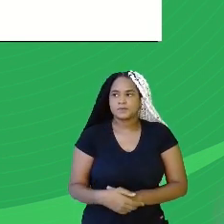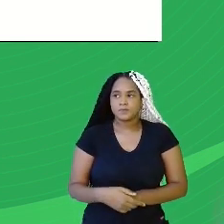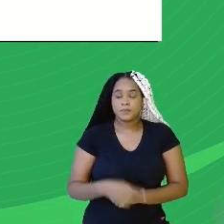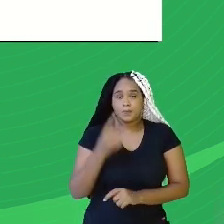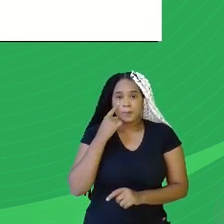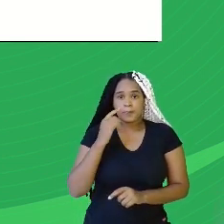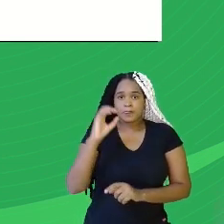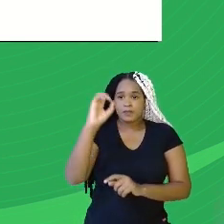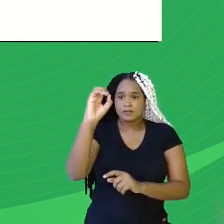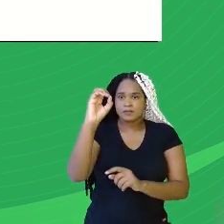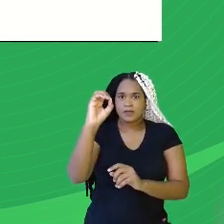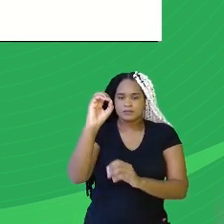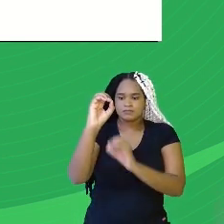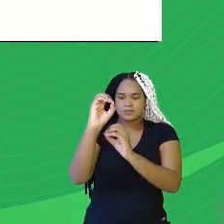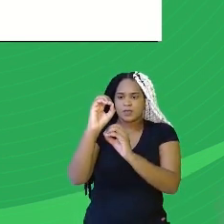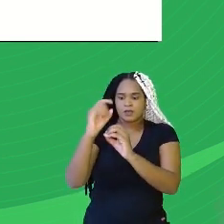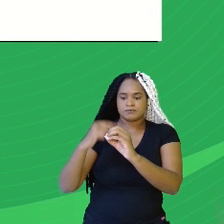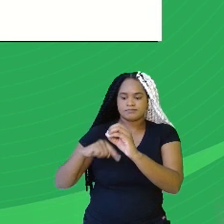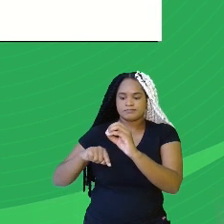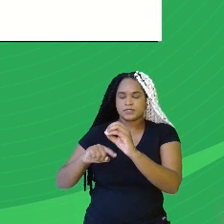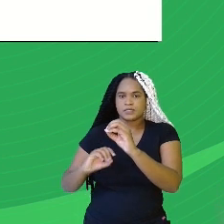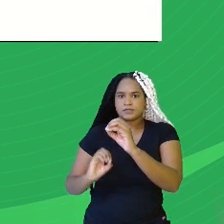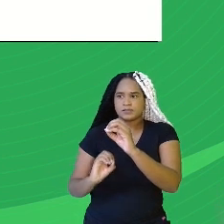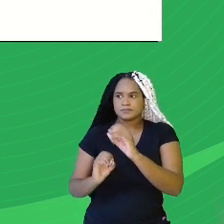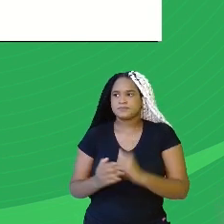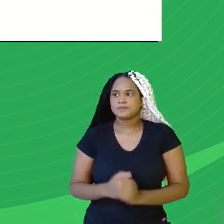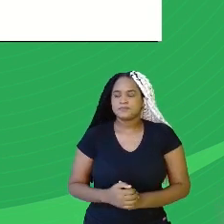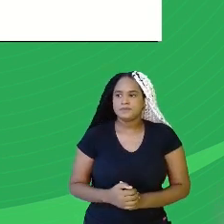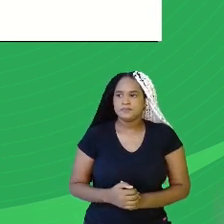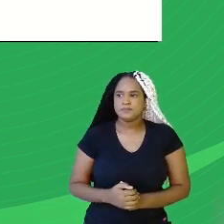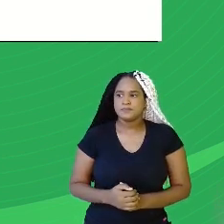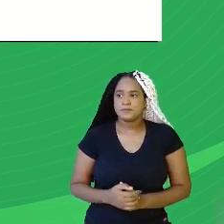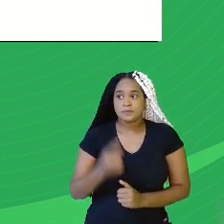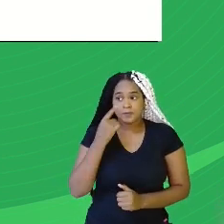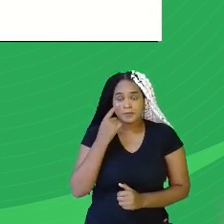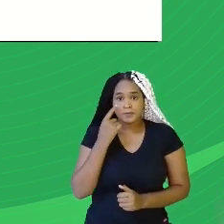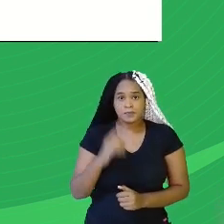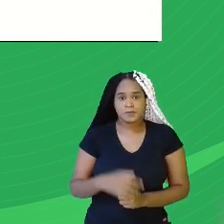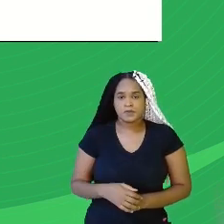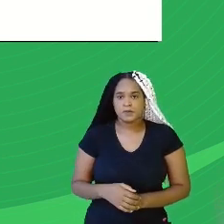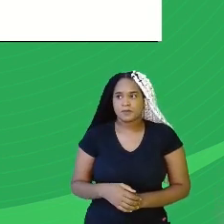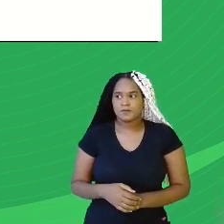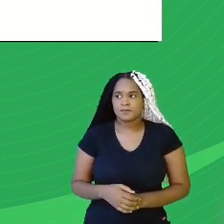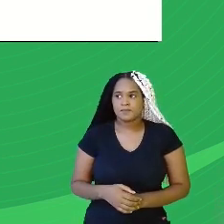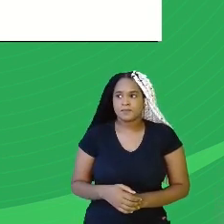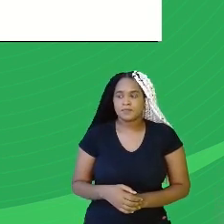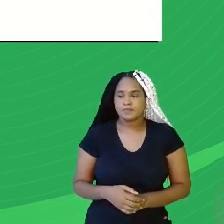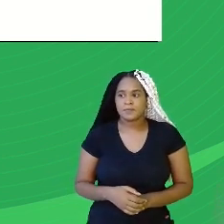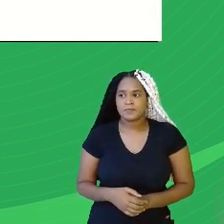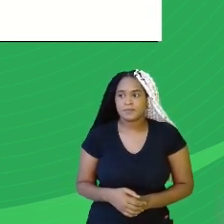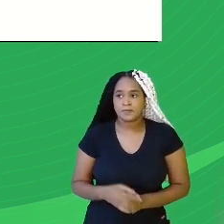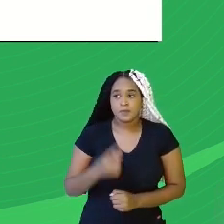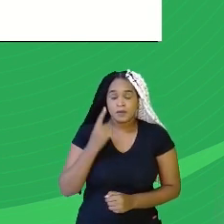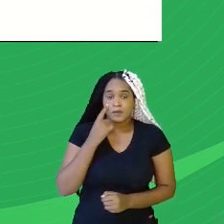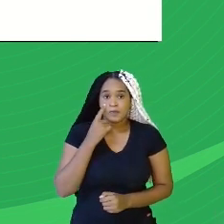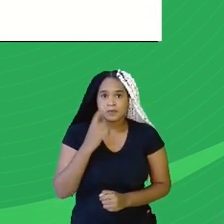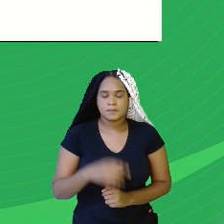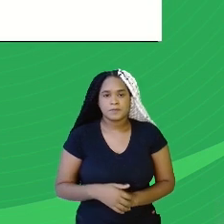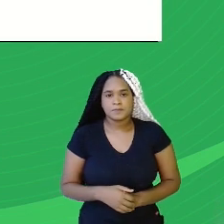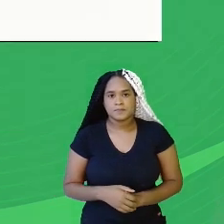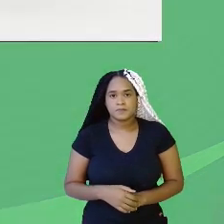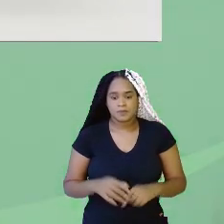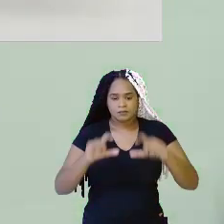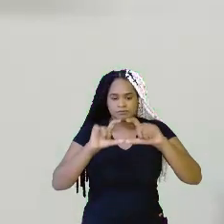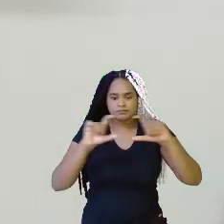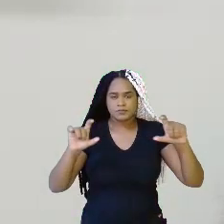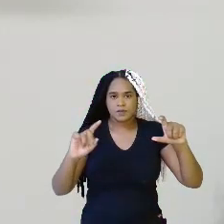0 menos 0, 0. Nesse caso aqui, como esse valor é menor do que esse, a gente vai fazer o quê?